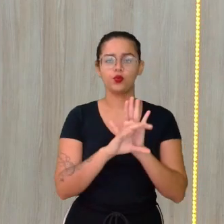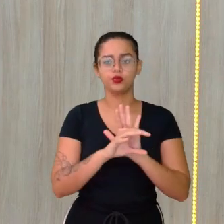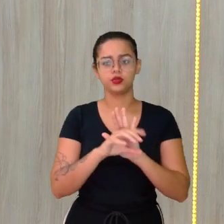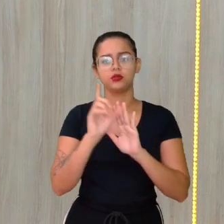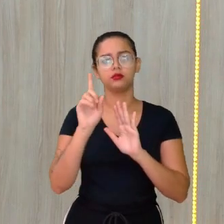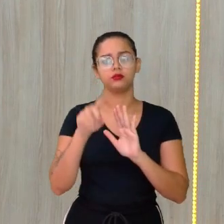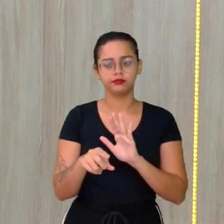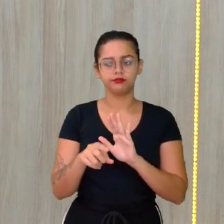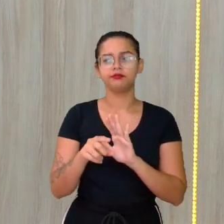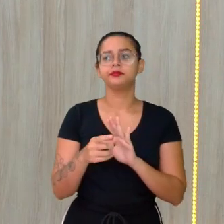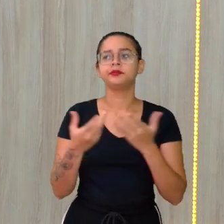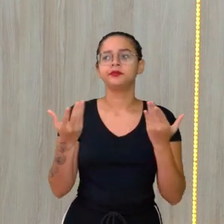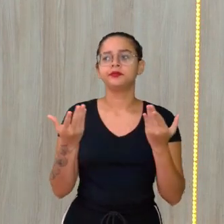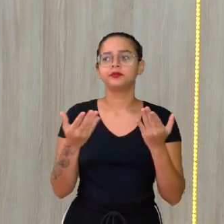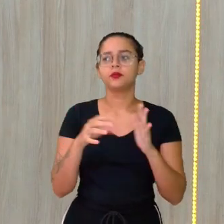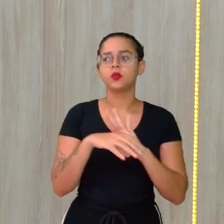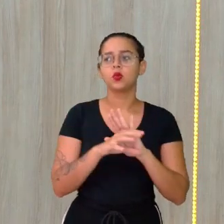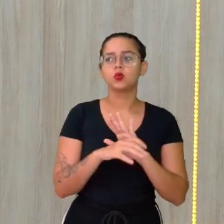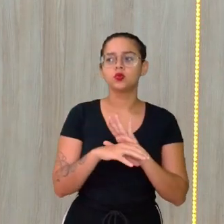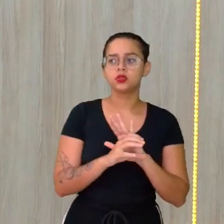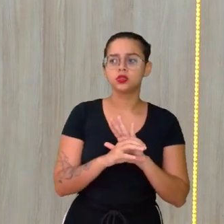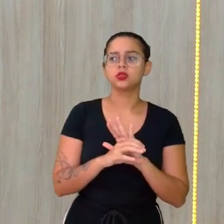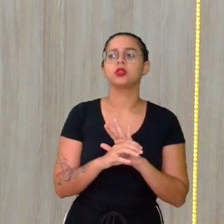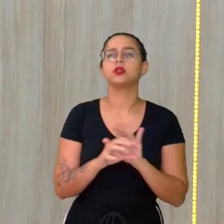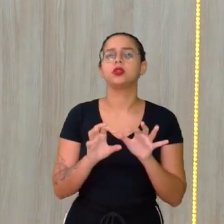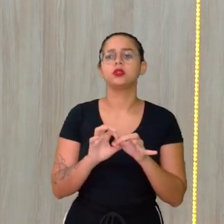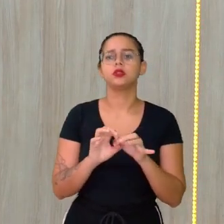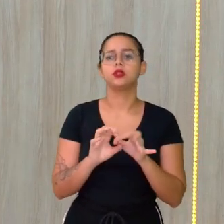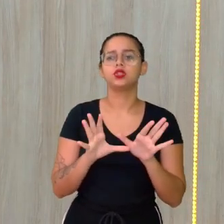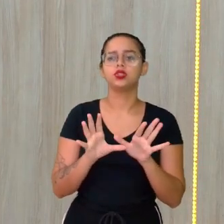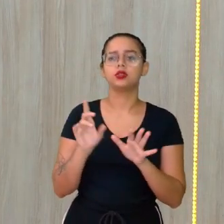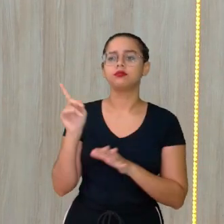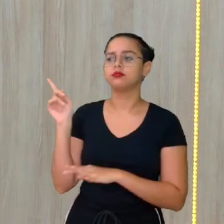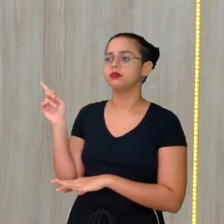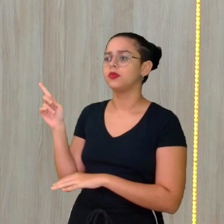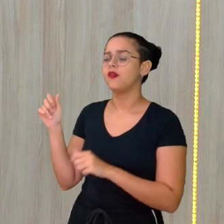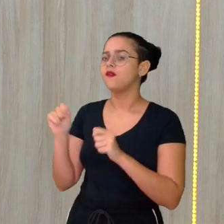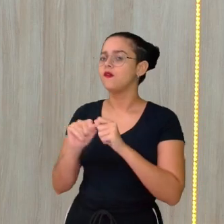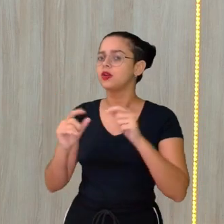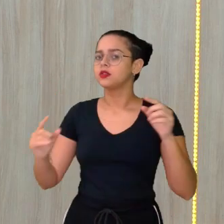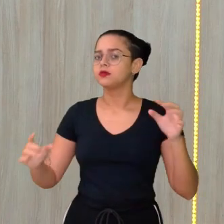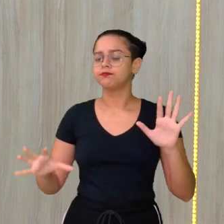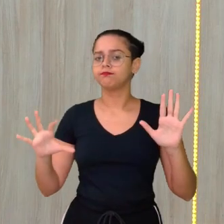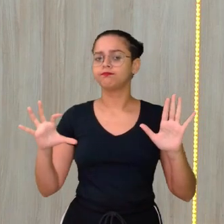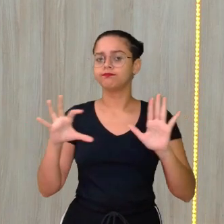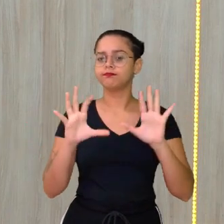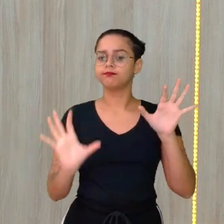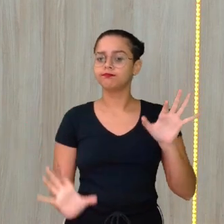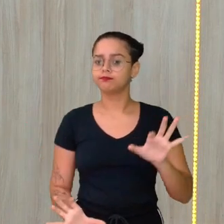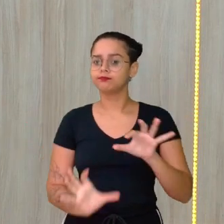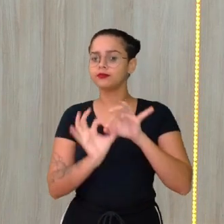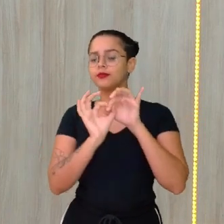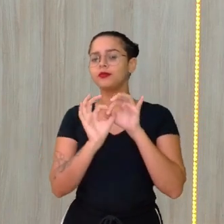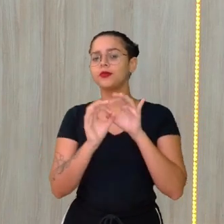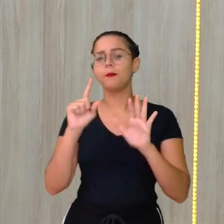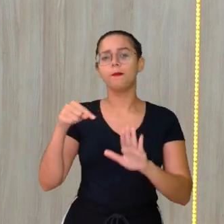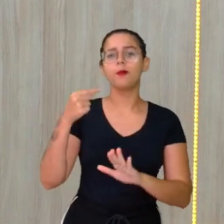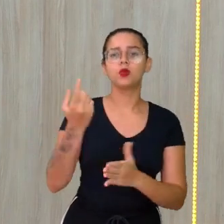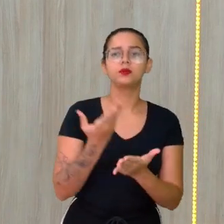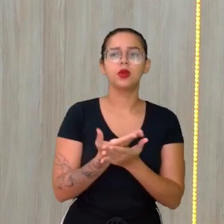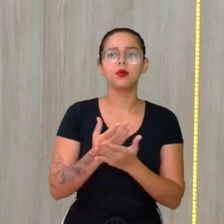o conceito... É um conceito que eu deixei ele para justamente fazer um gancho para a nossa próxima aula, que é o conceito